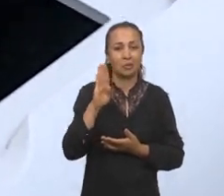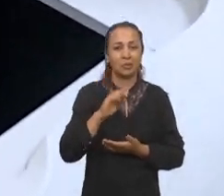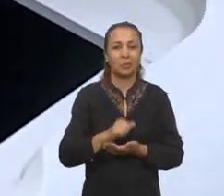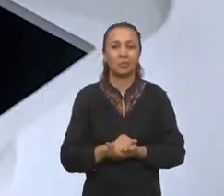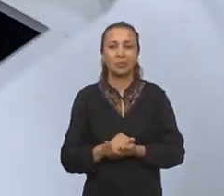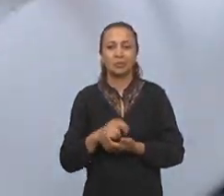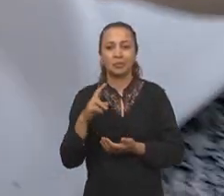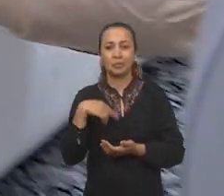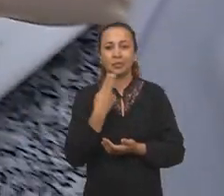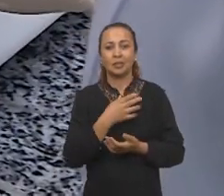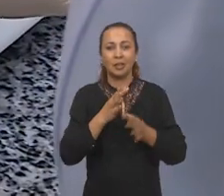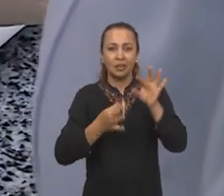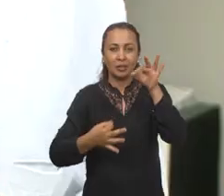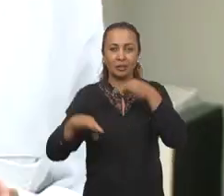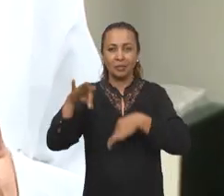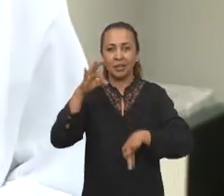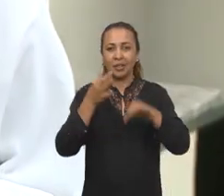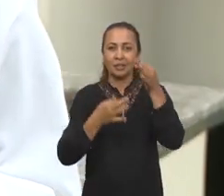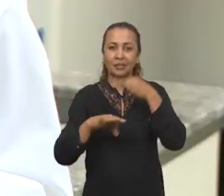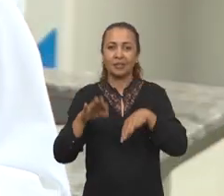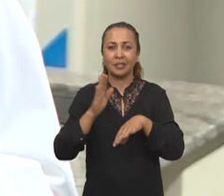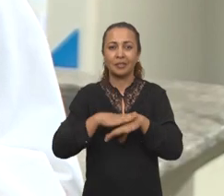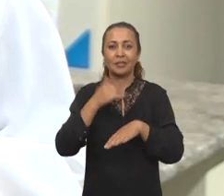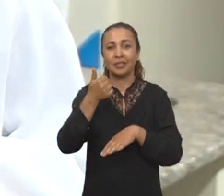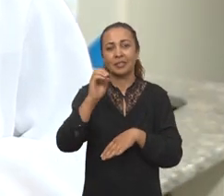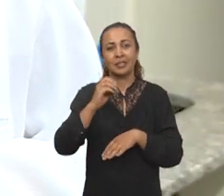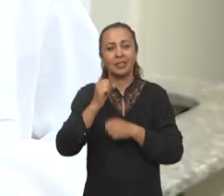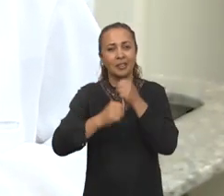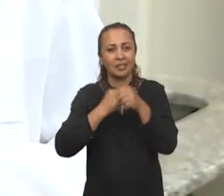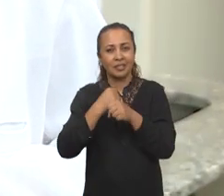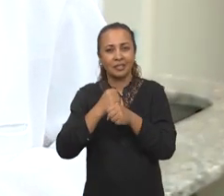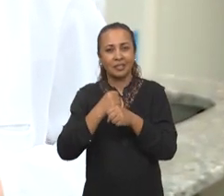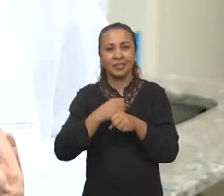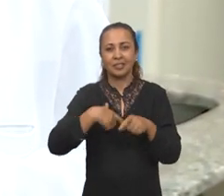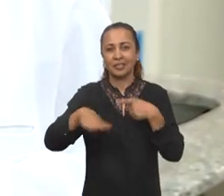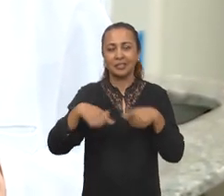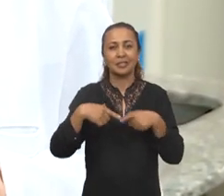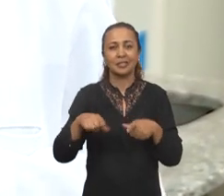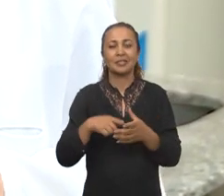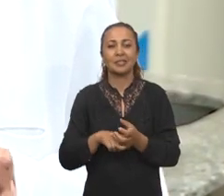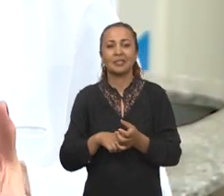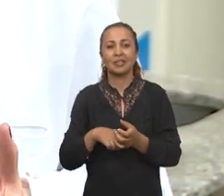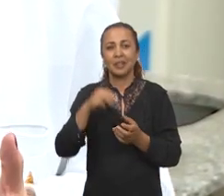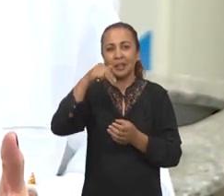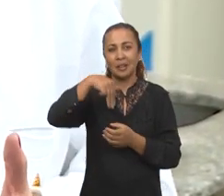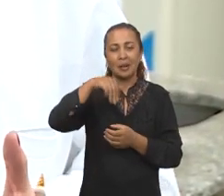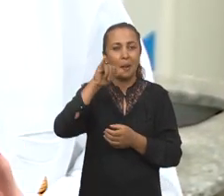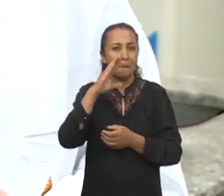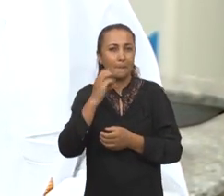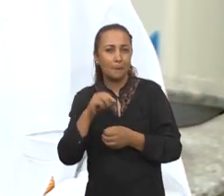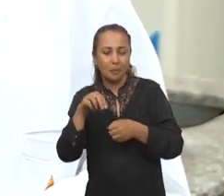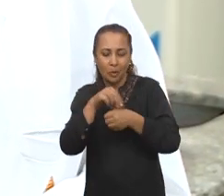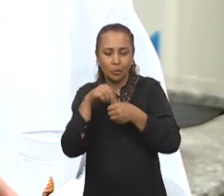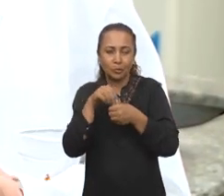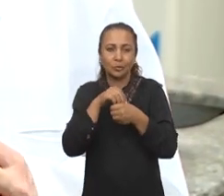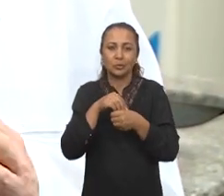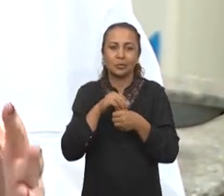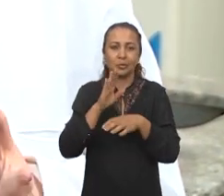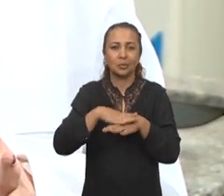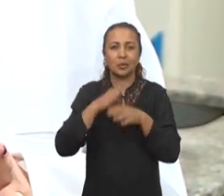é o nosso laboratório é mais de 10 anos trabalha com microbiologia e biodiversidade de microrganismos